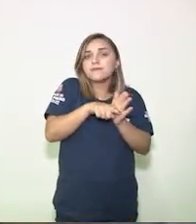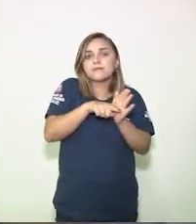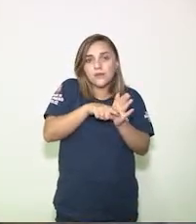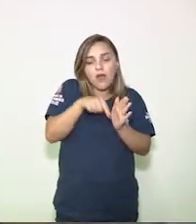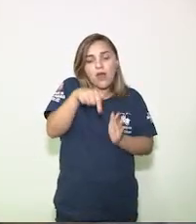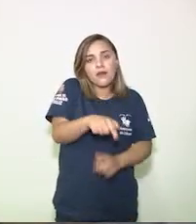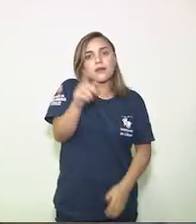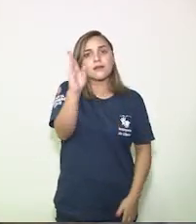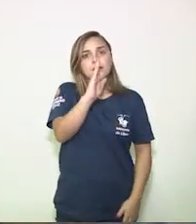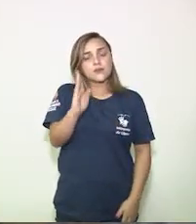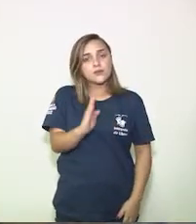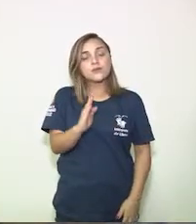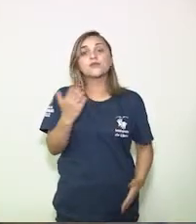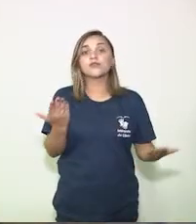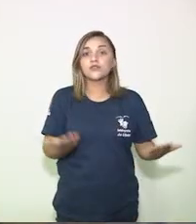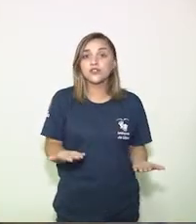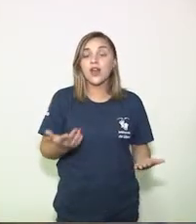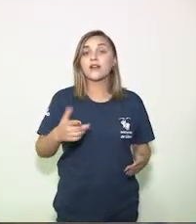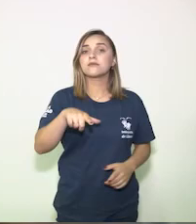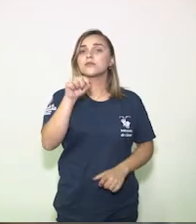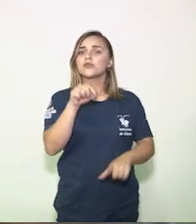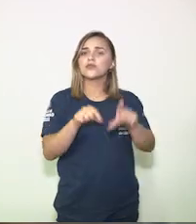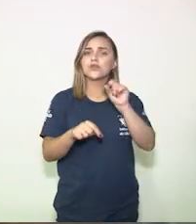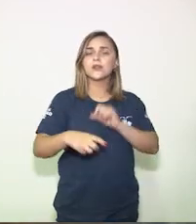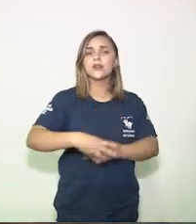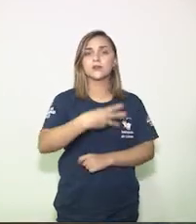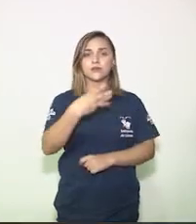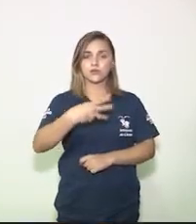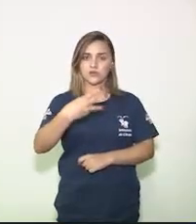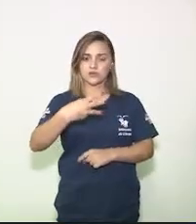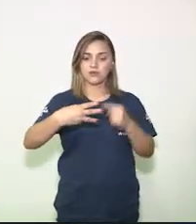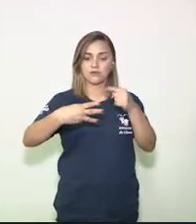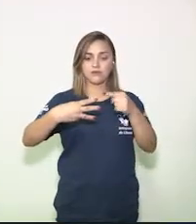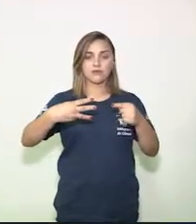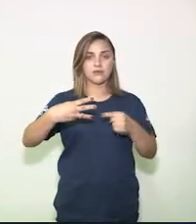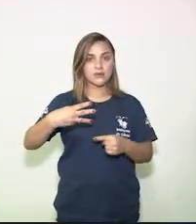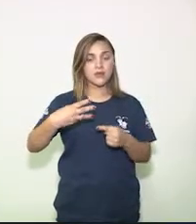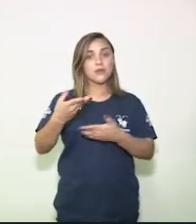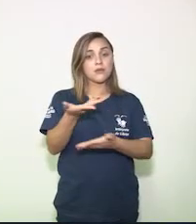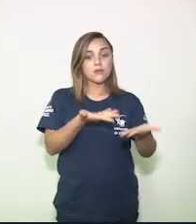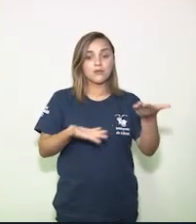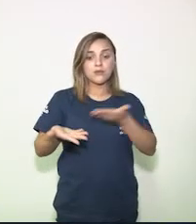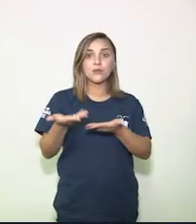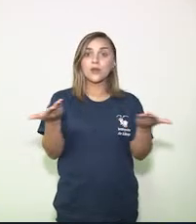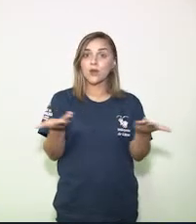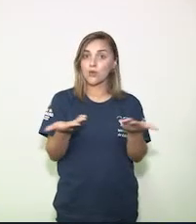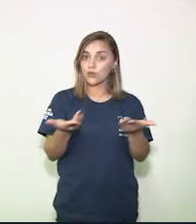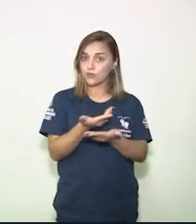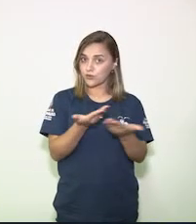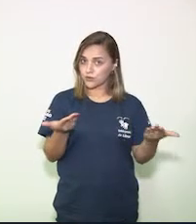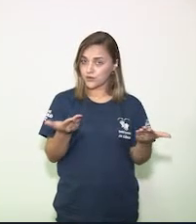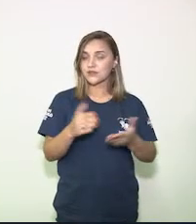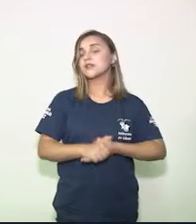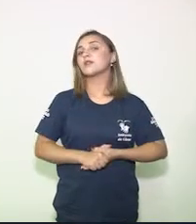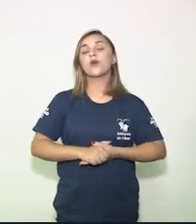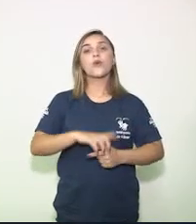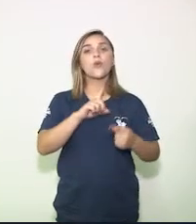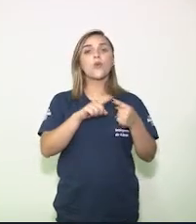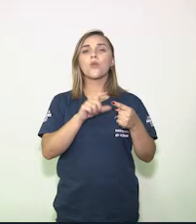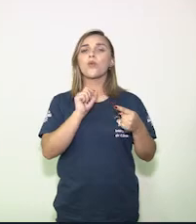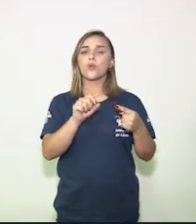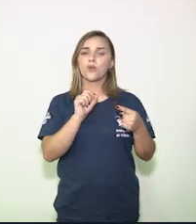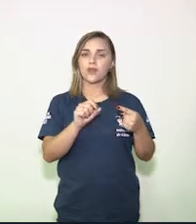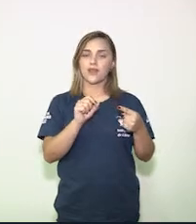que ocorreram no Brasil. Então, escolhemos 3 situações para compartilhar aqui com vocês. Uma delas foi